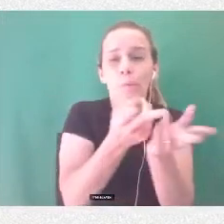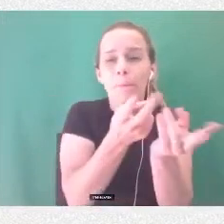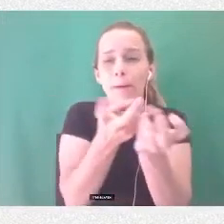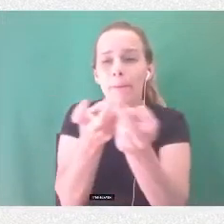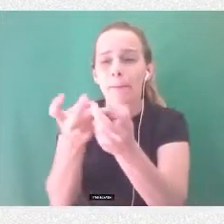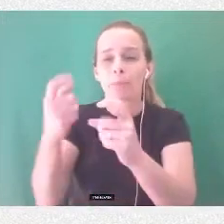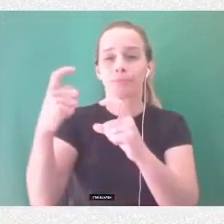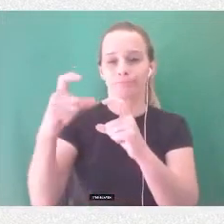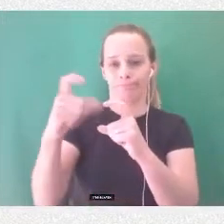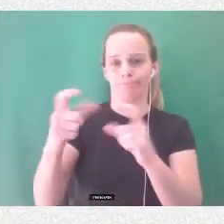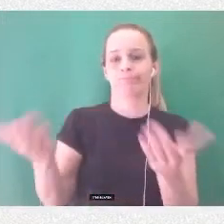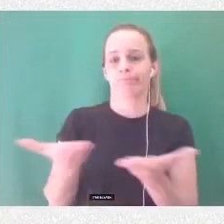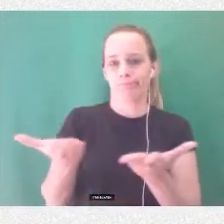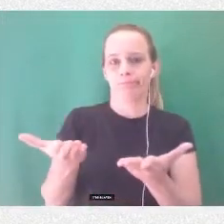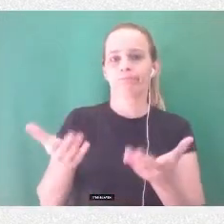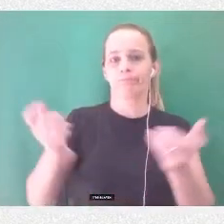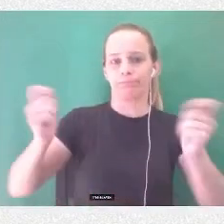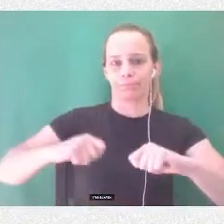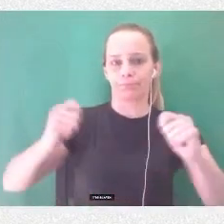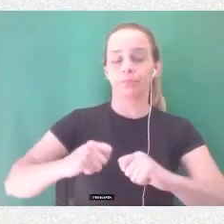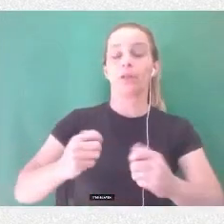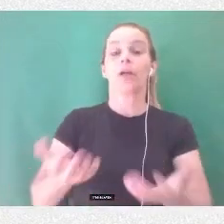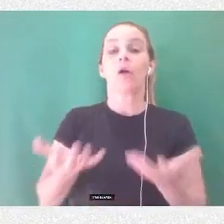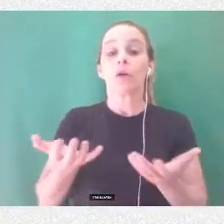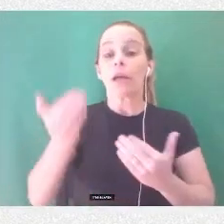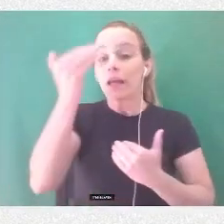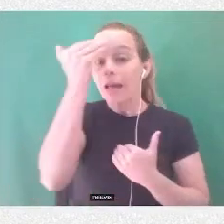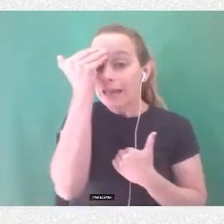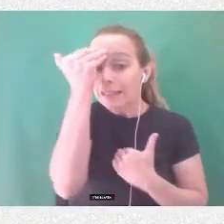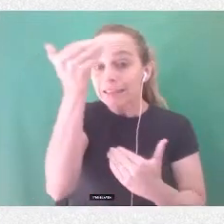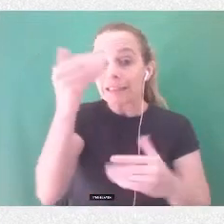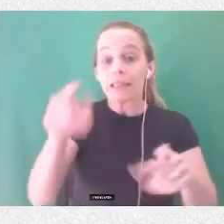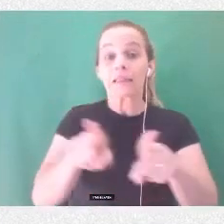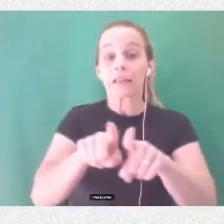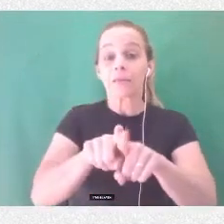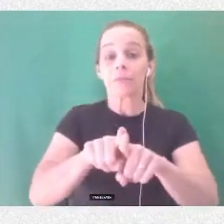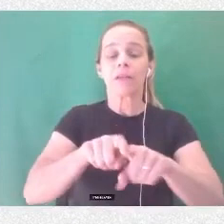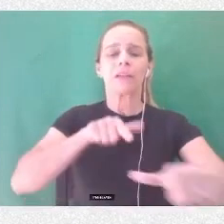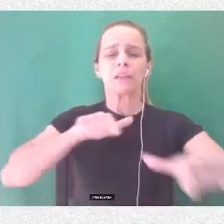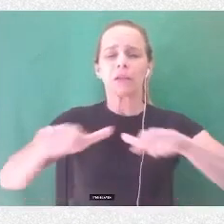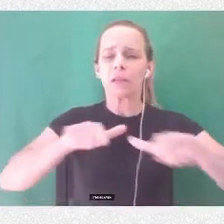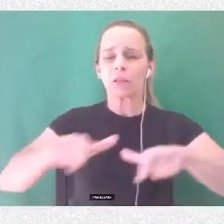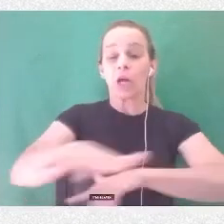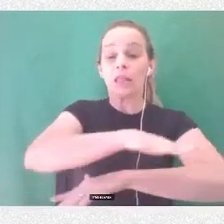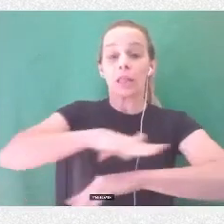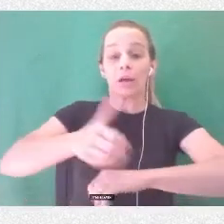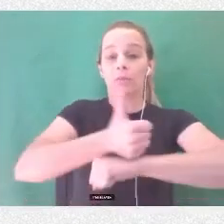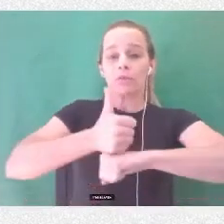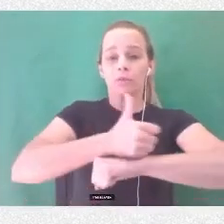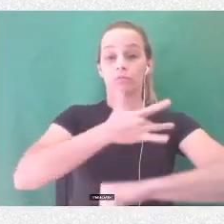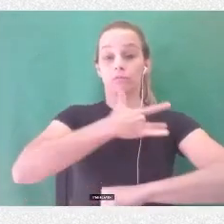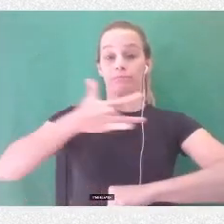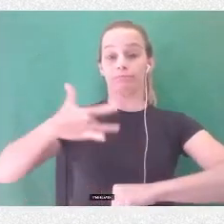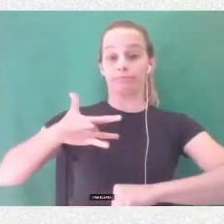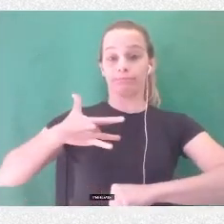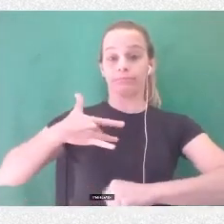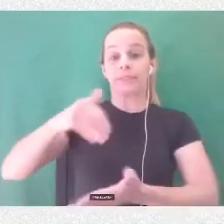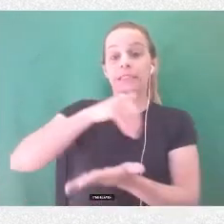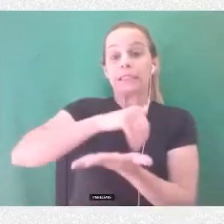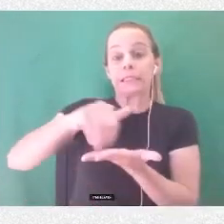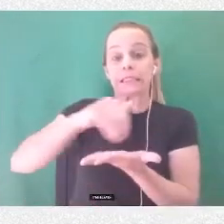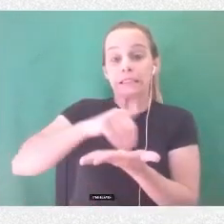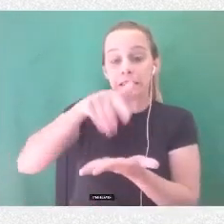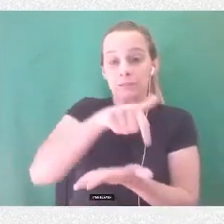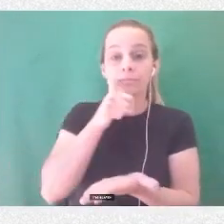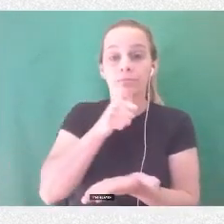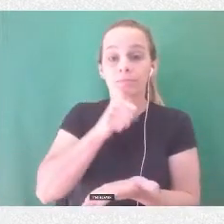faz. Quero agradecer os servidores de saúde do município de Toledo, através da nossa secretária Gabriela